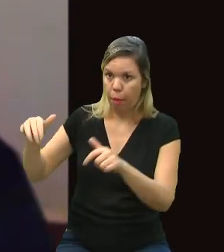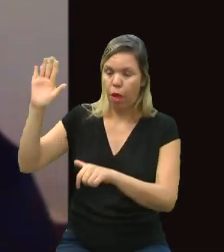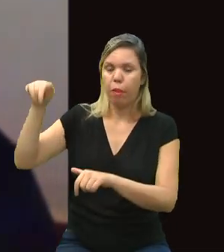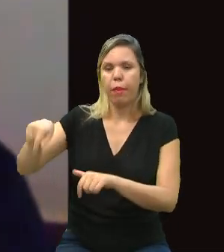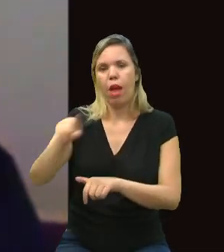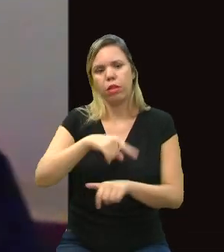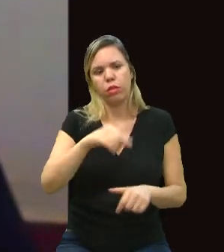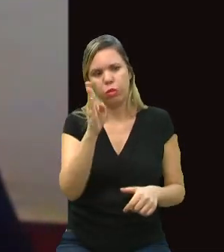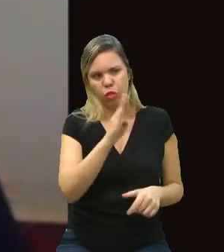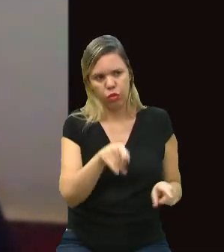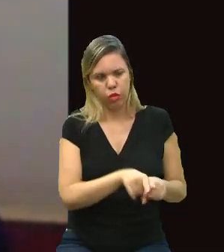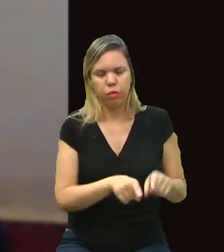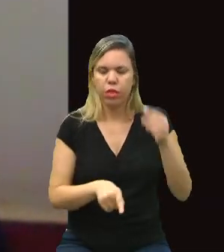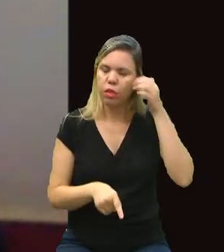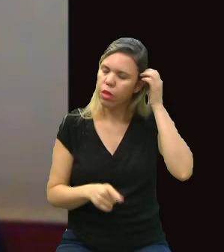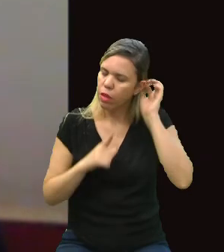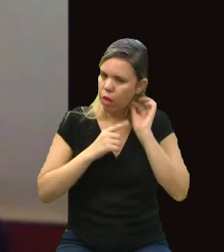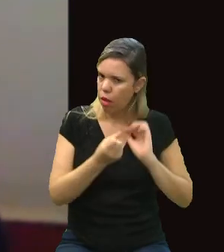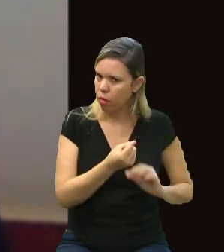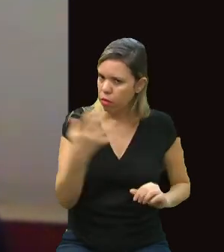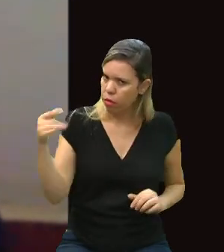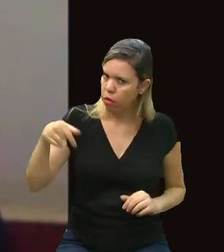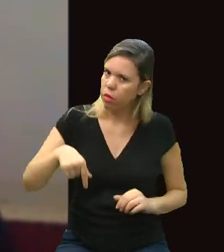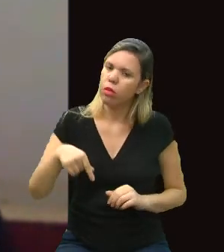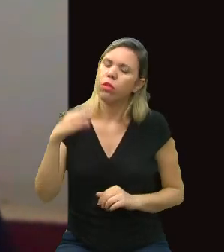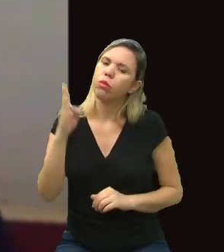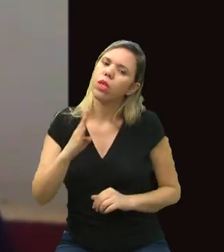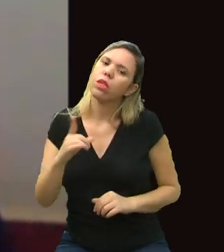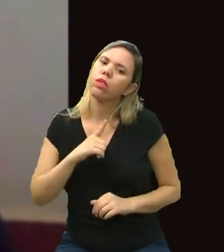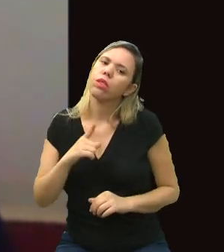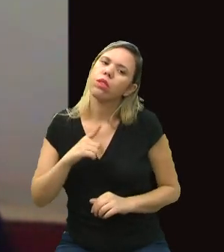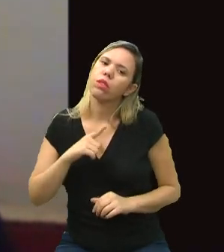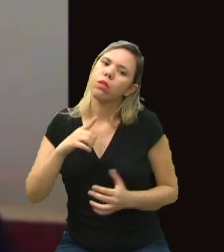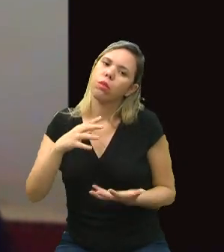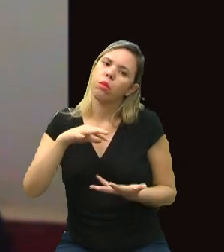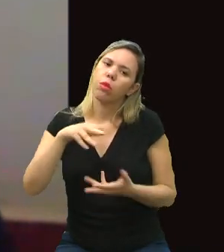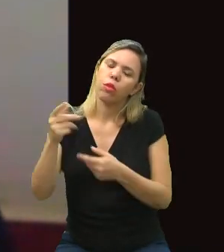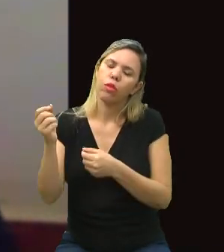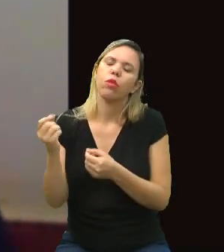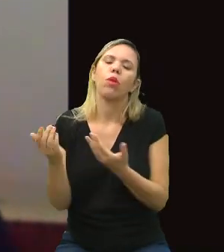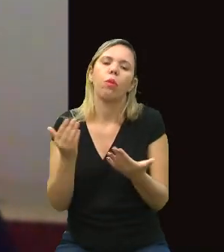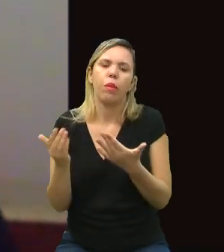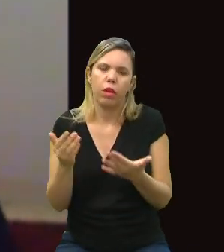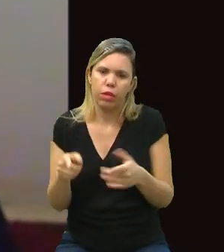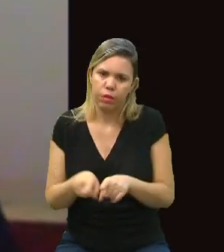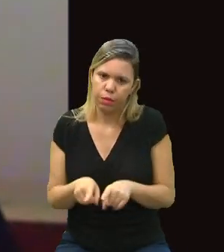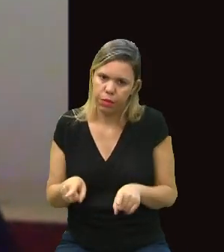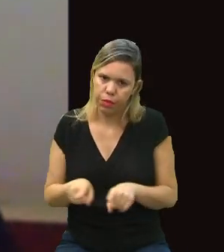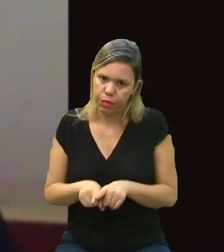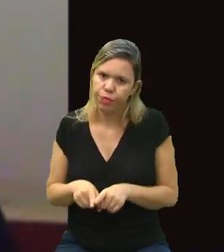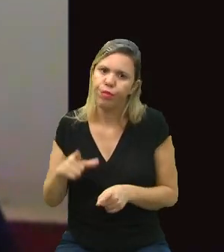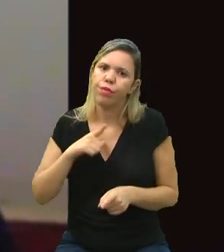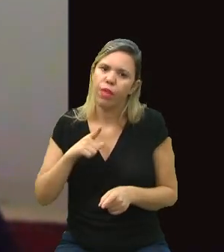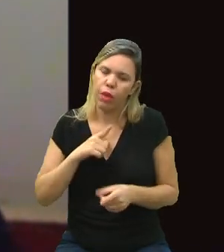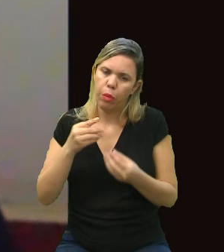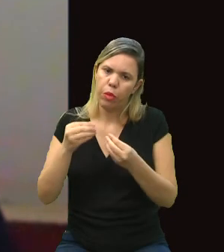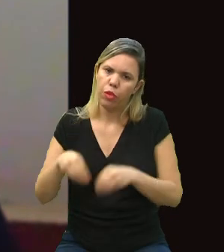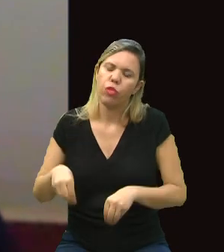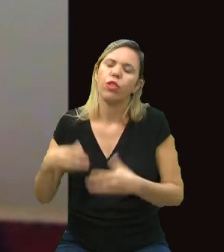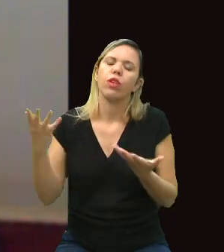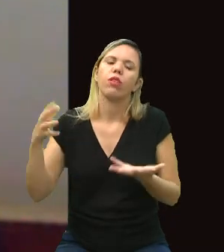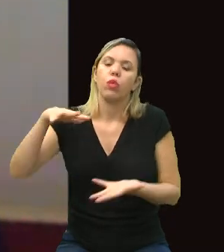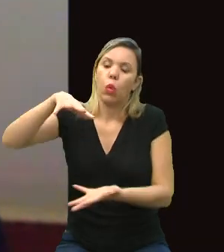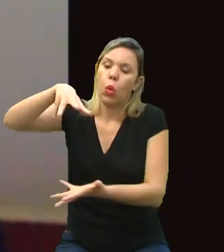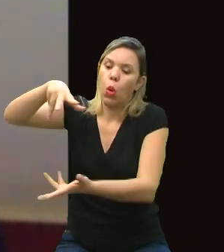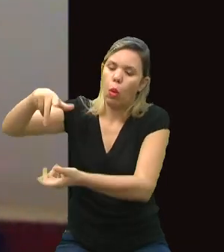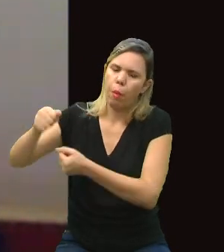emissões mundiais, que então tem efeito global no aquecimento da atmosfera. E essas